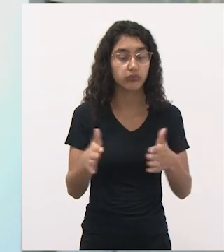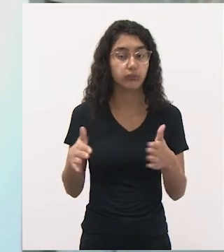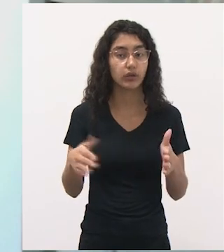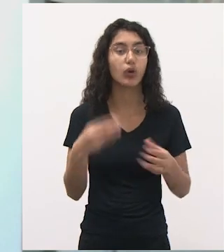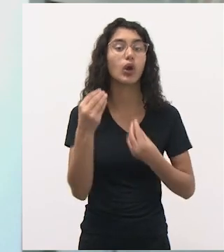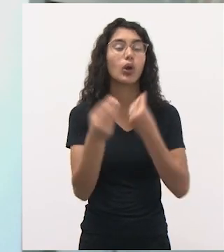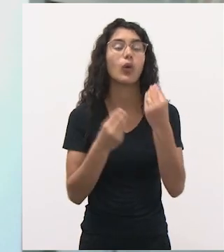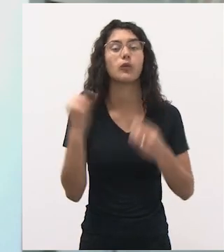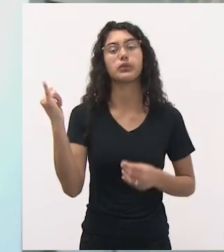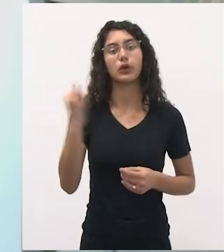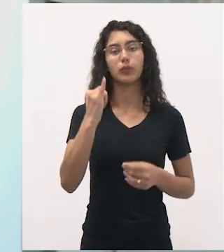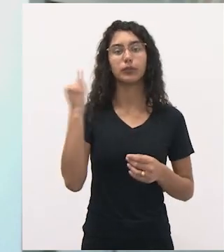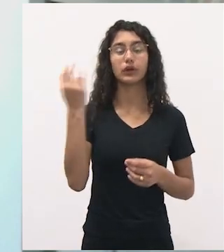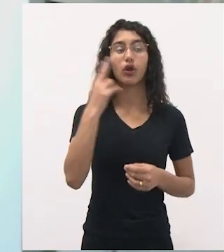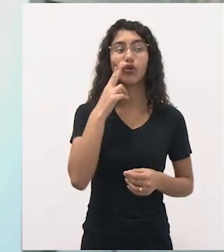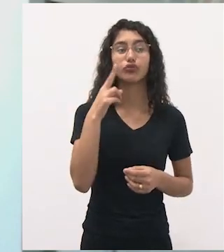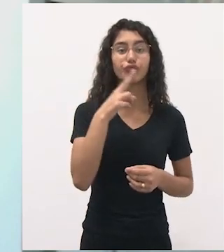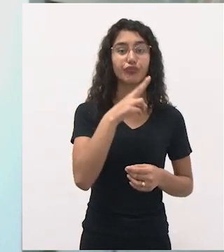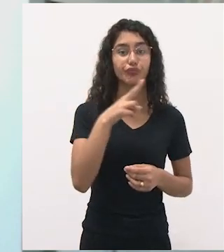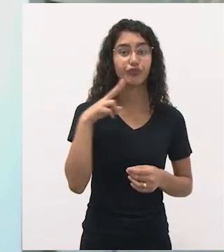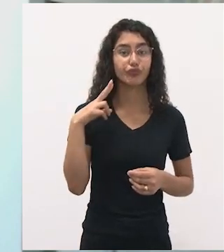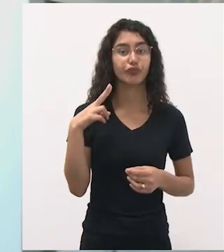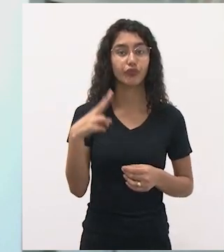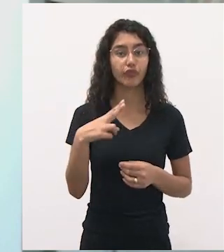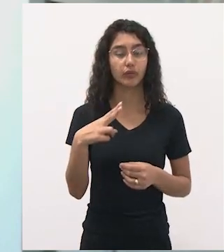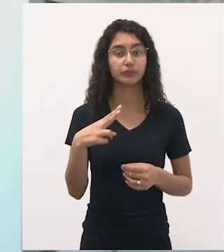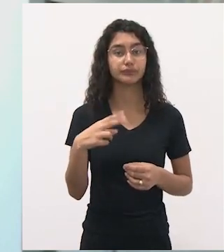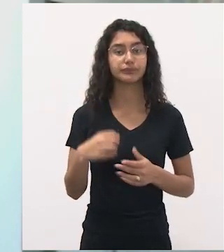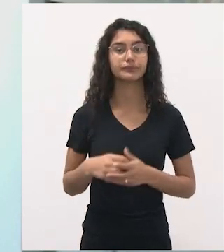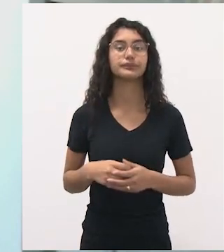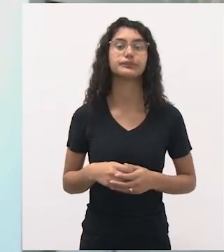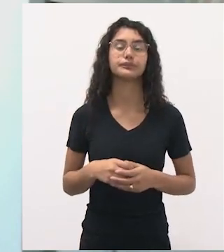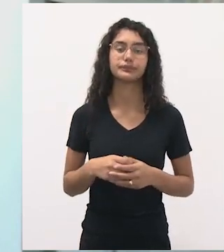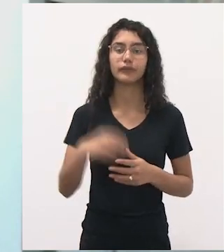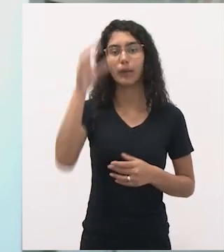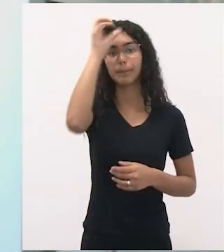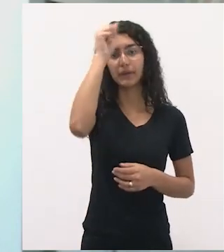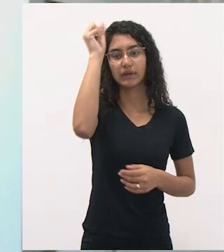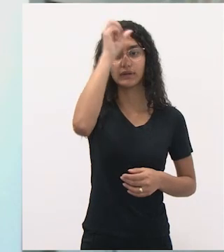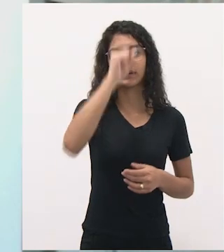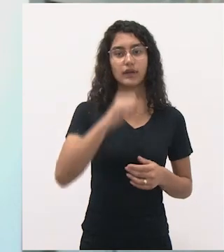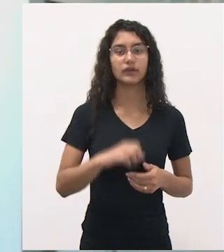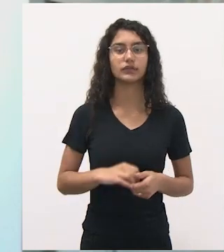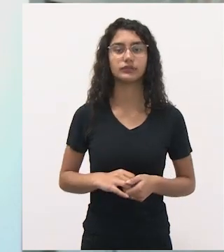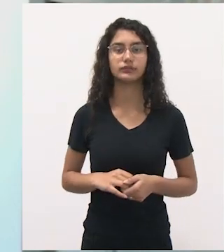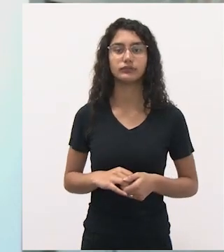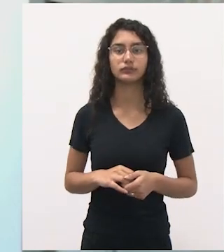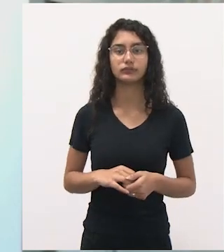como é importante olhar para o resultado das avaliações para potencializar a aprendizagem.